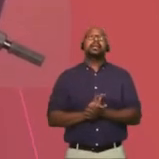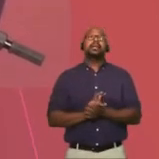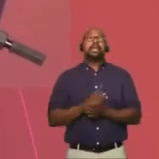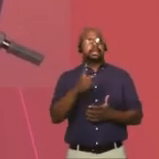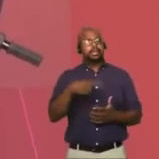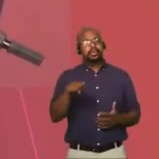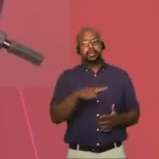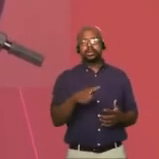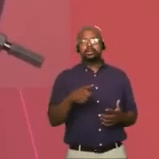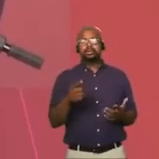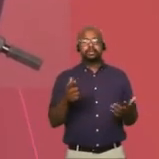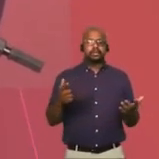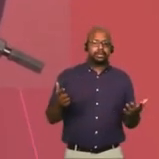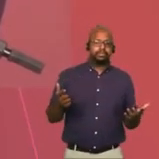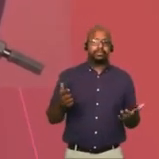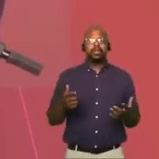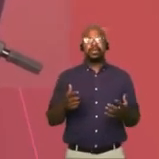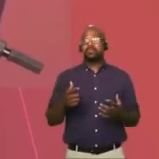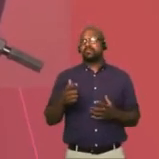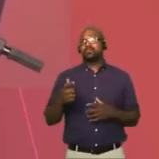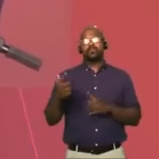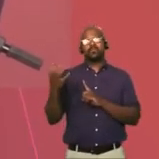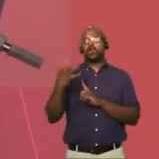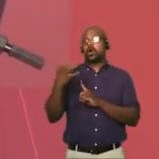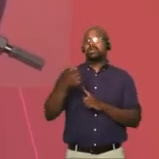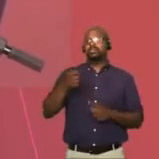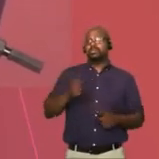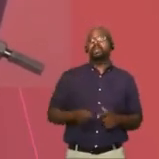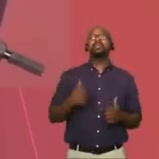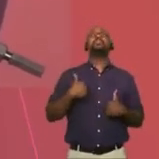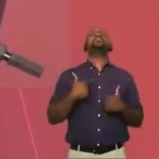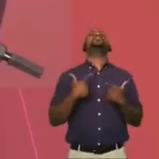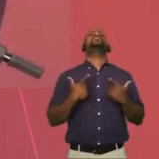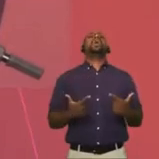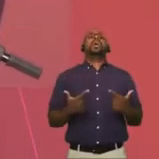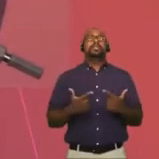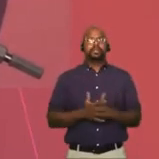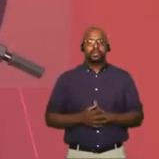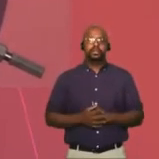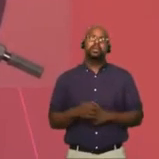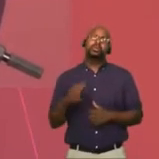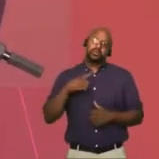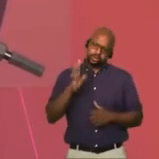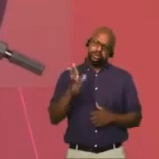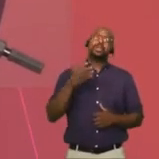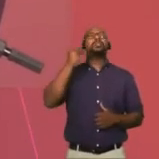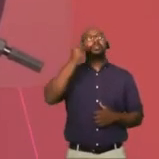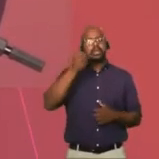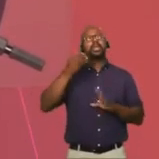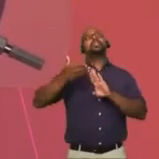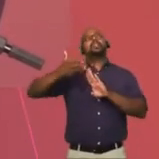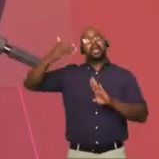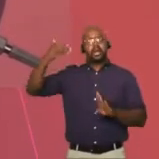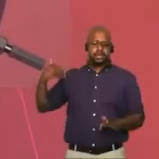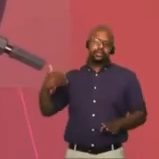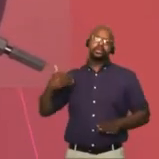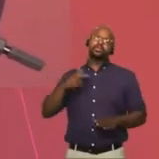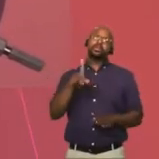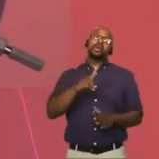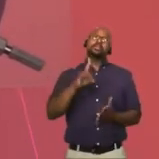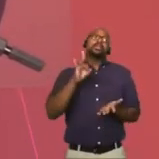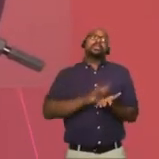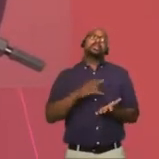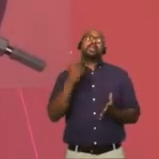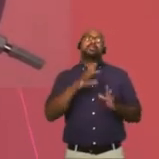nos esforçamos somos forçados a fazer isso eu por sorte eu tinha essa experiência antes embora não seja